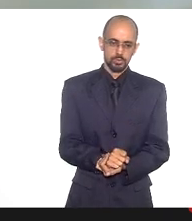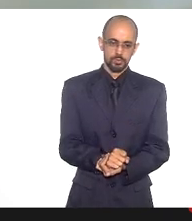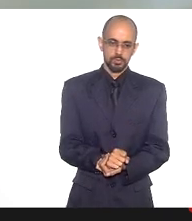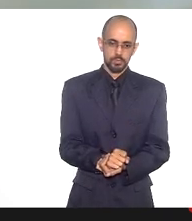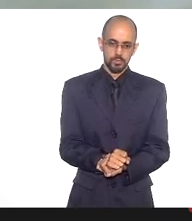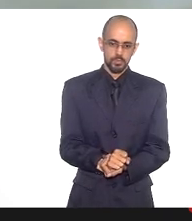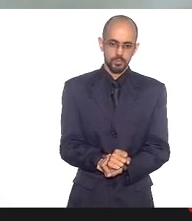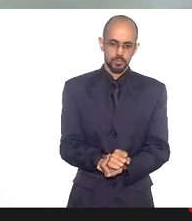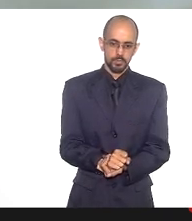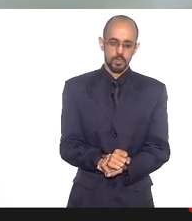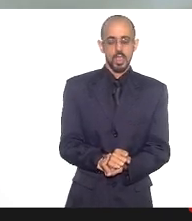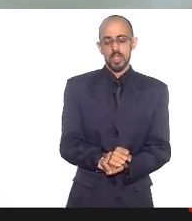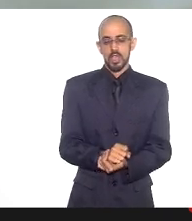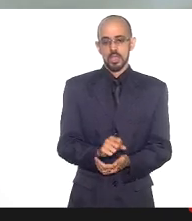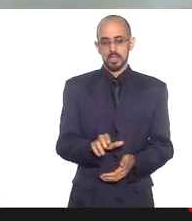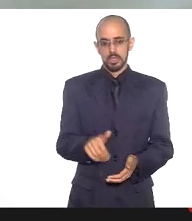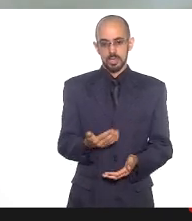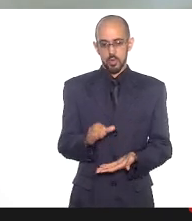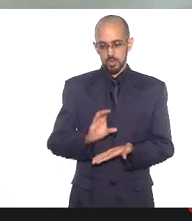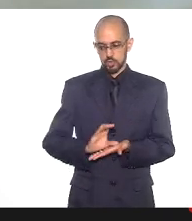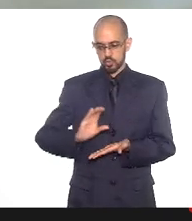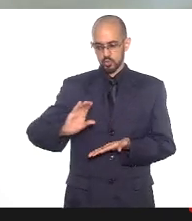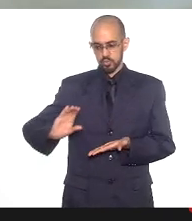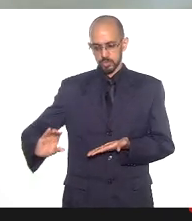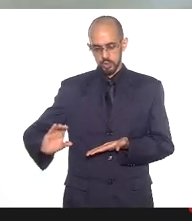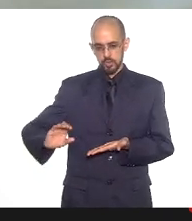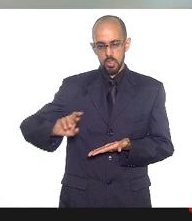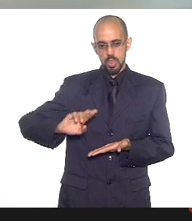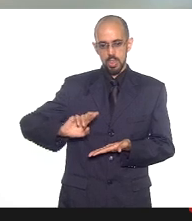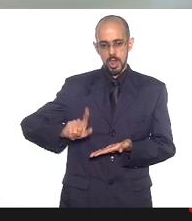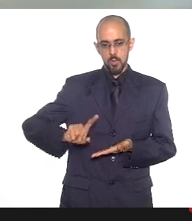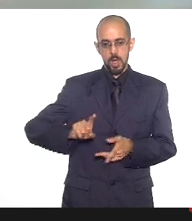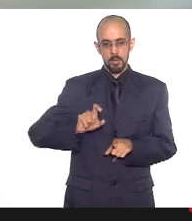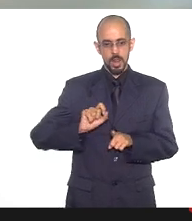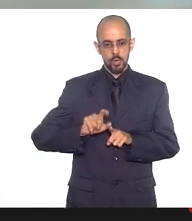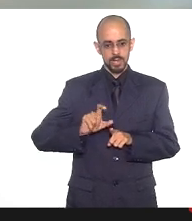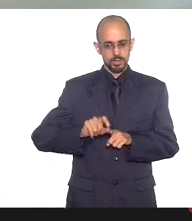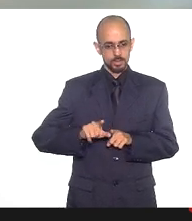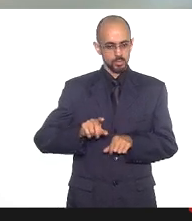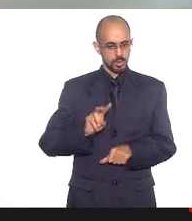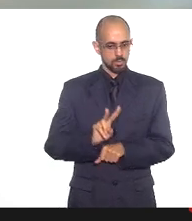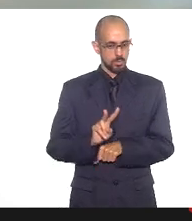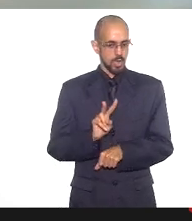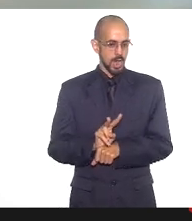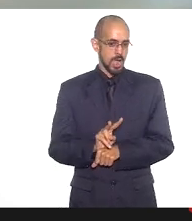O subsídio não é uma locação temporária.